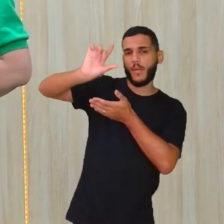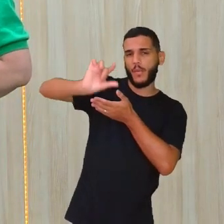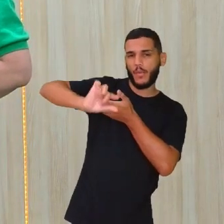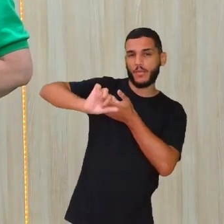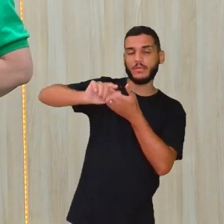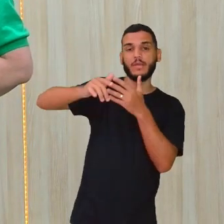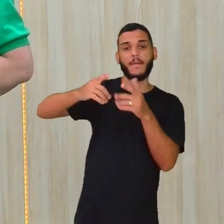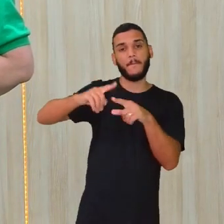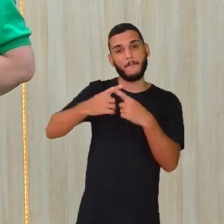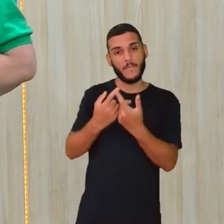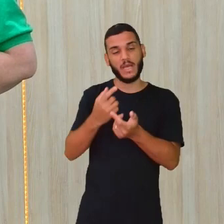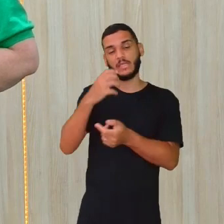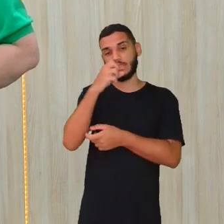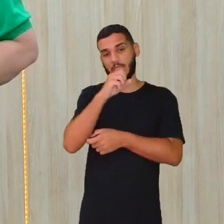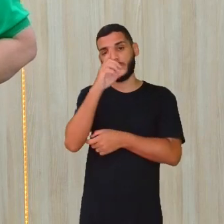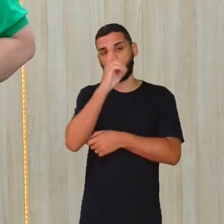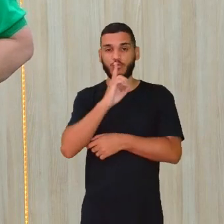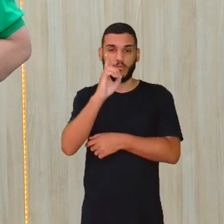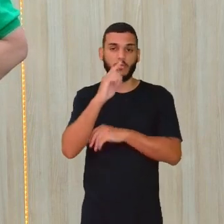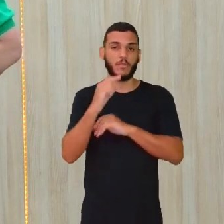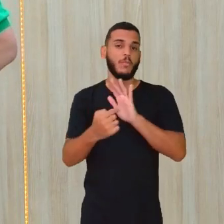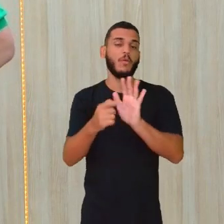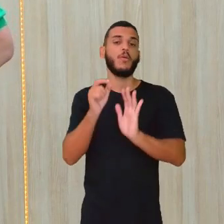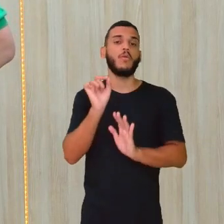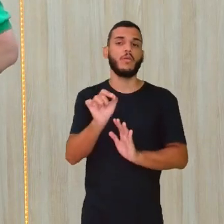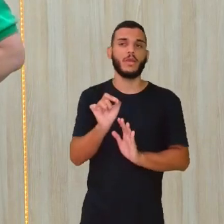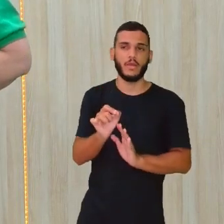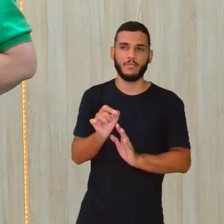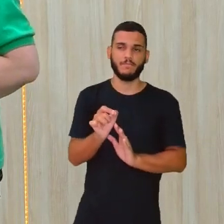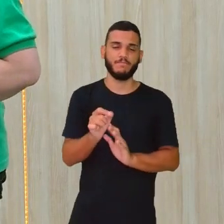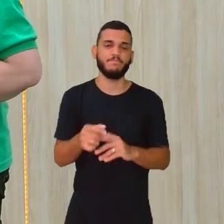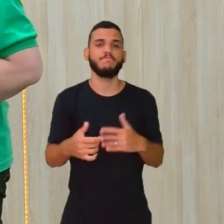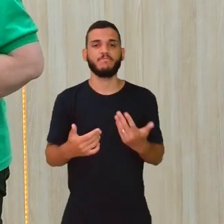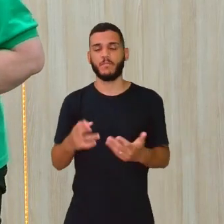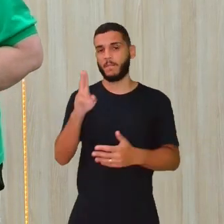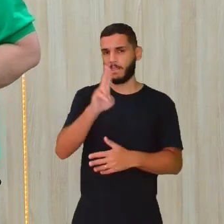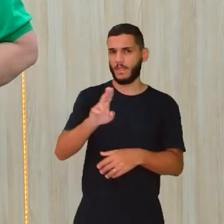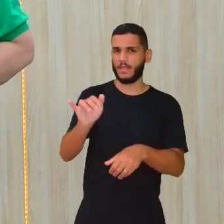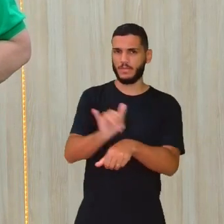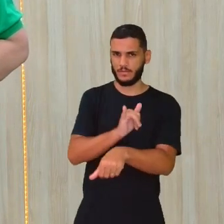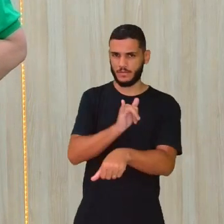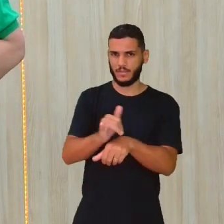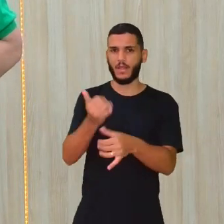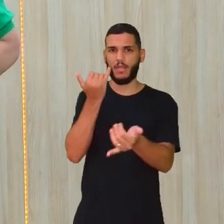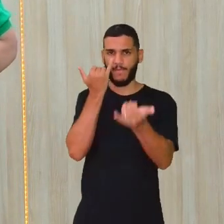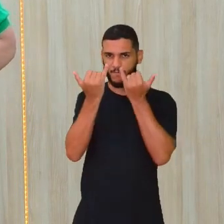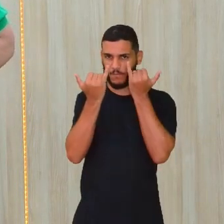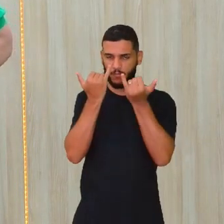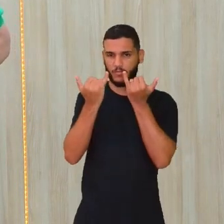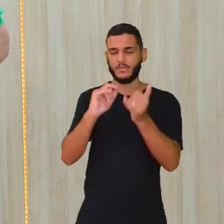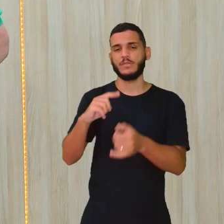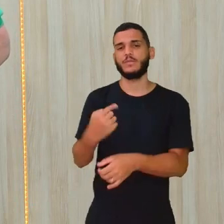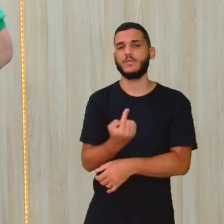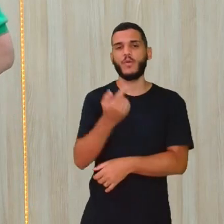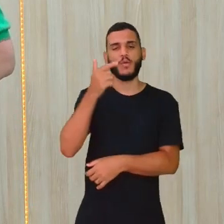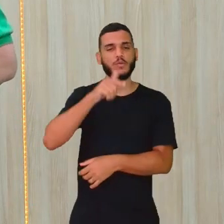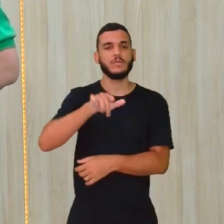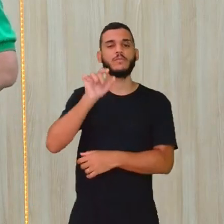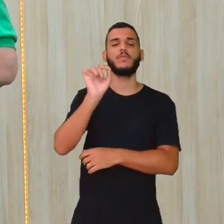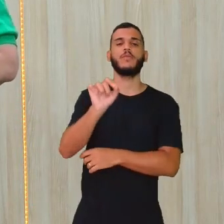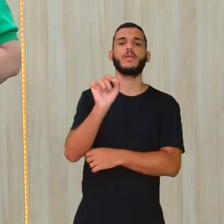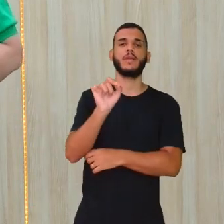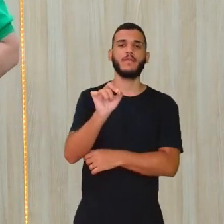o final de semana, olha o que está apresentando. Então, através Informação é que a gente consegue,